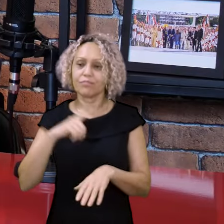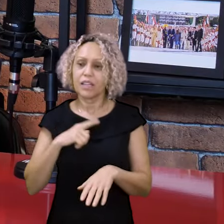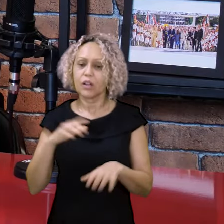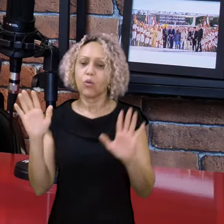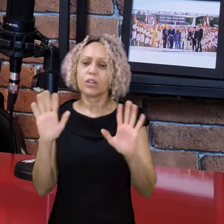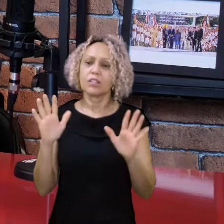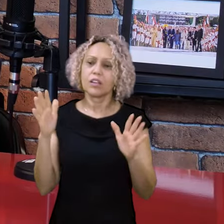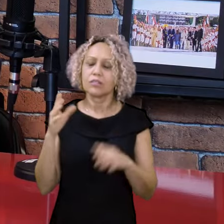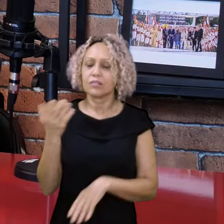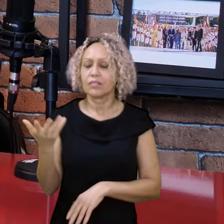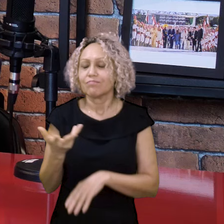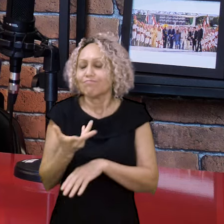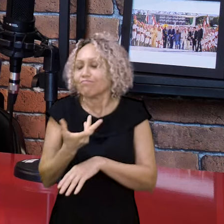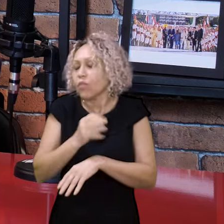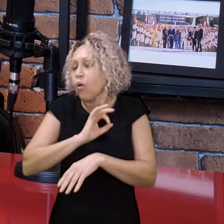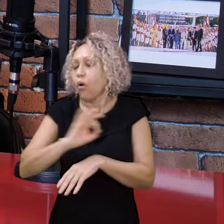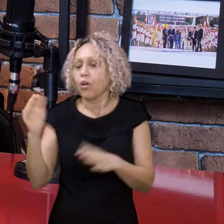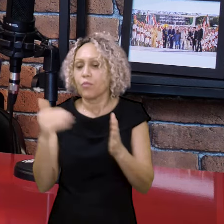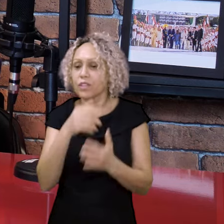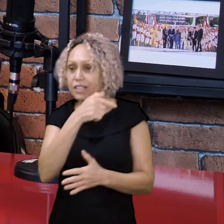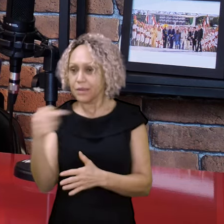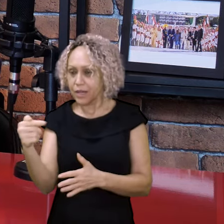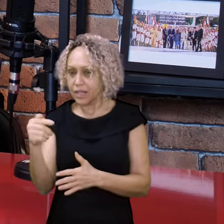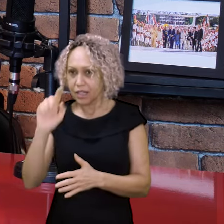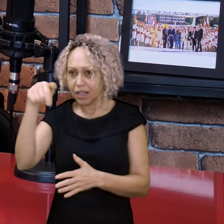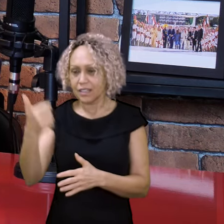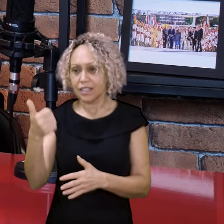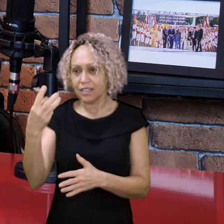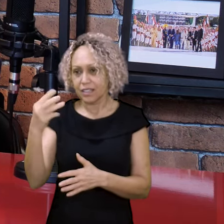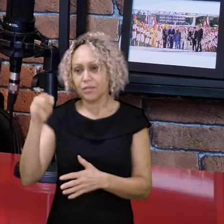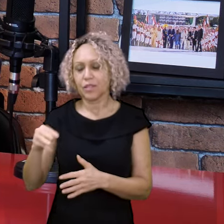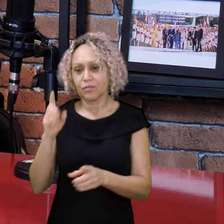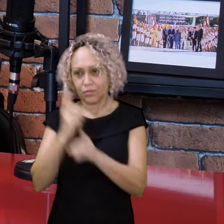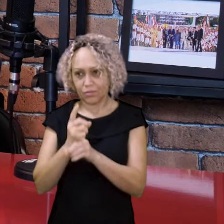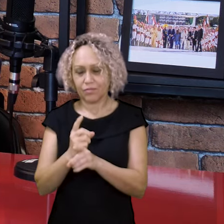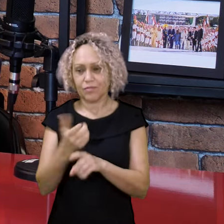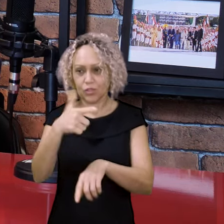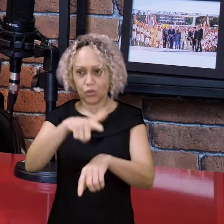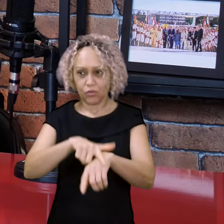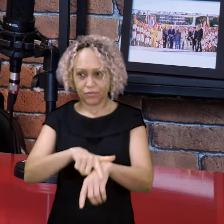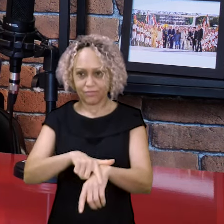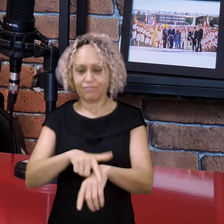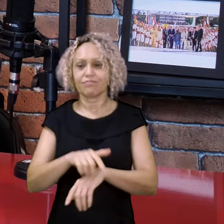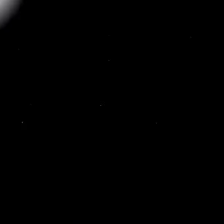me despeço de você desejando um ótimo final de semana. A gente se encontra no próximo 13 Minutos.